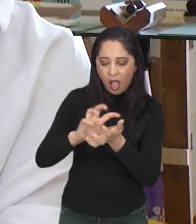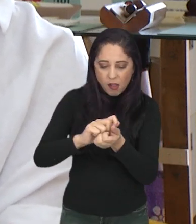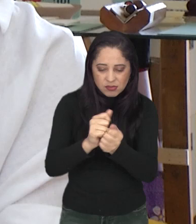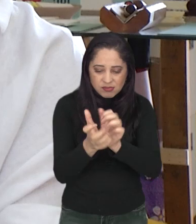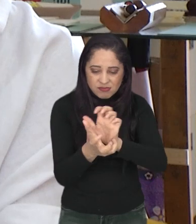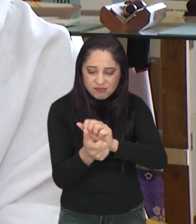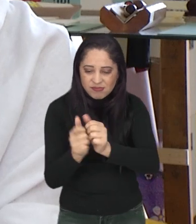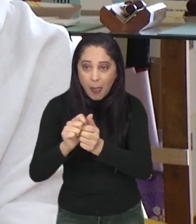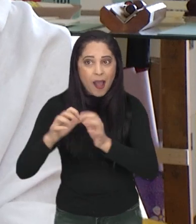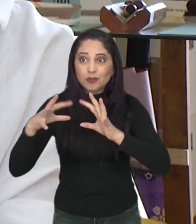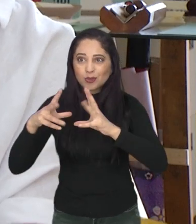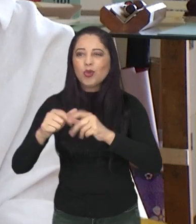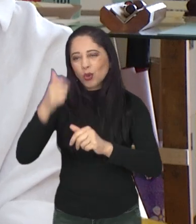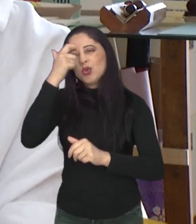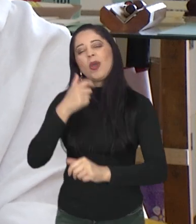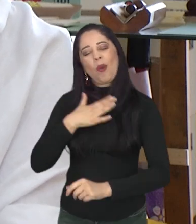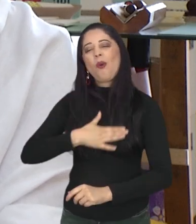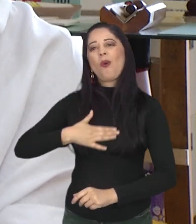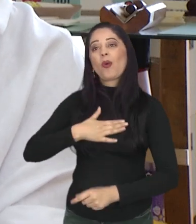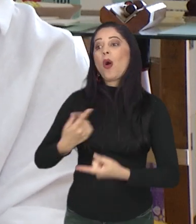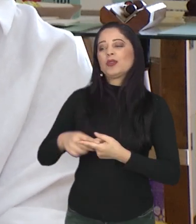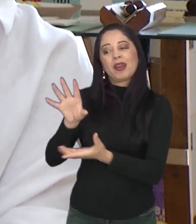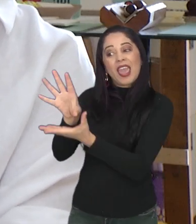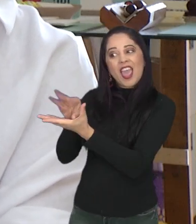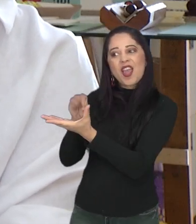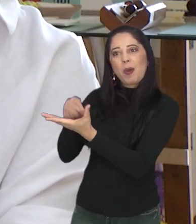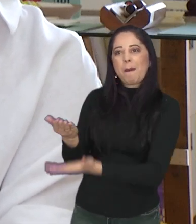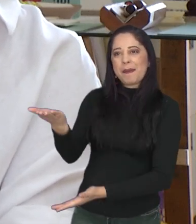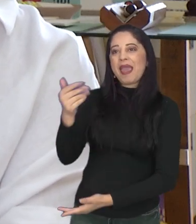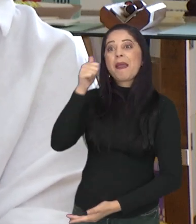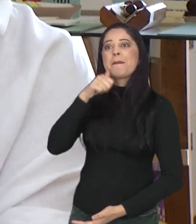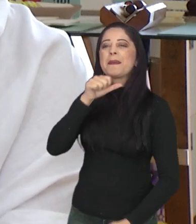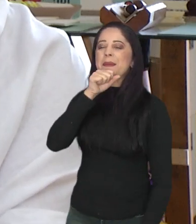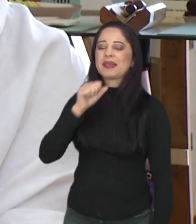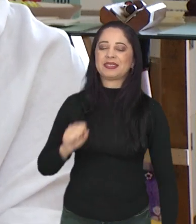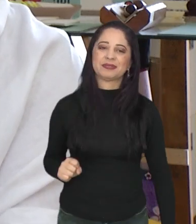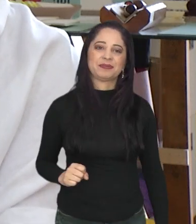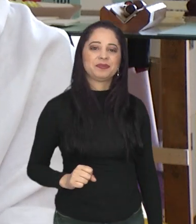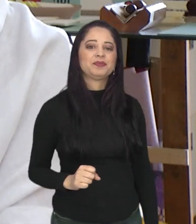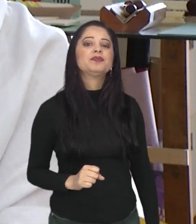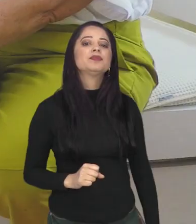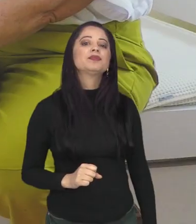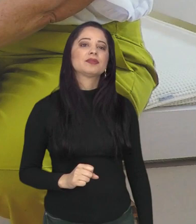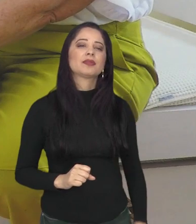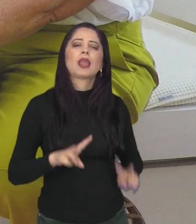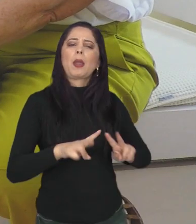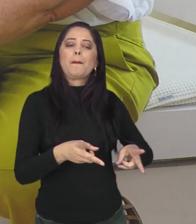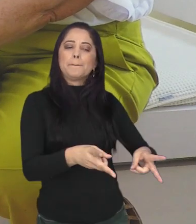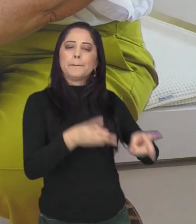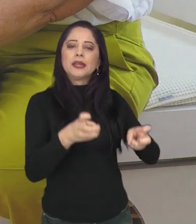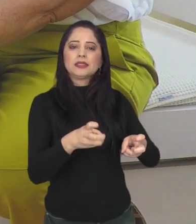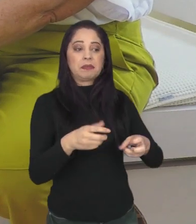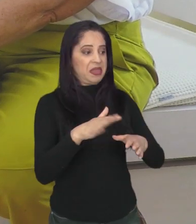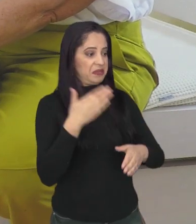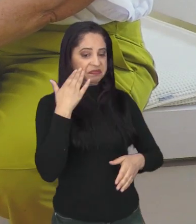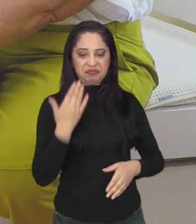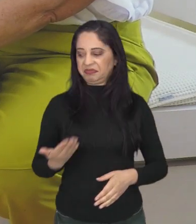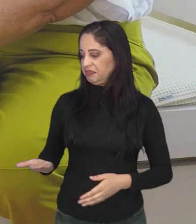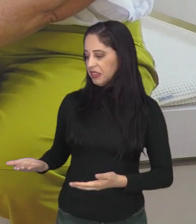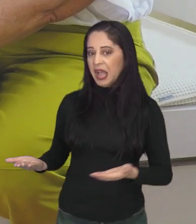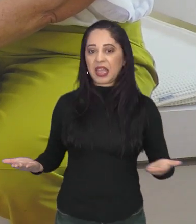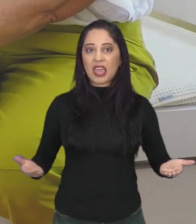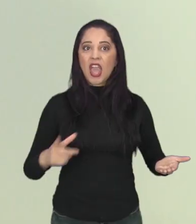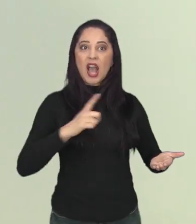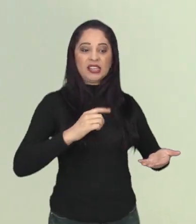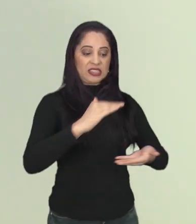coisas novas então surgiu essa desde Essa época eu vi aqui no seu atelier